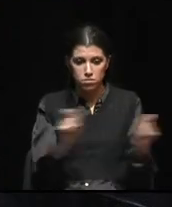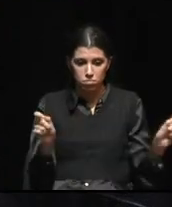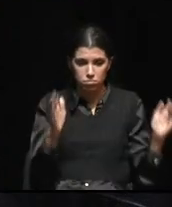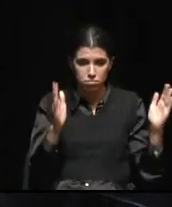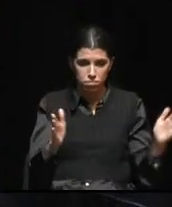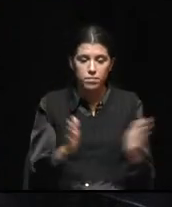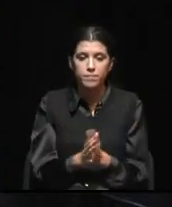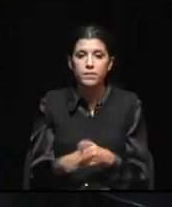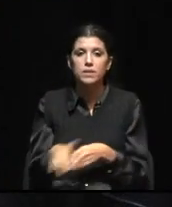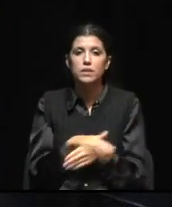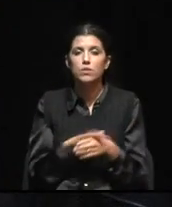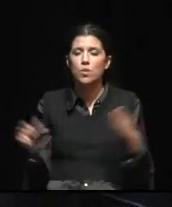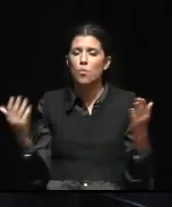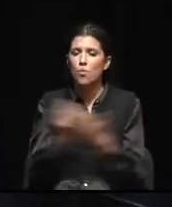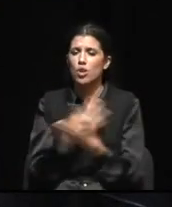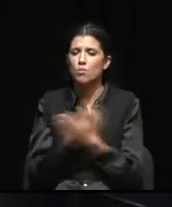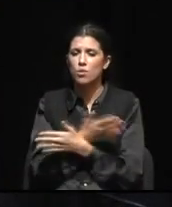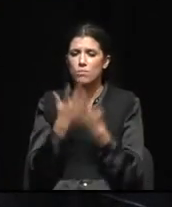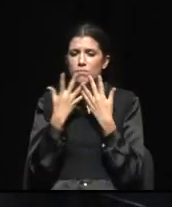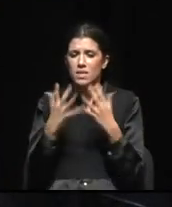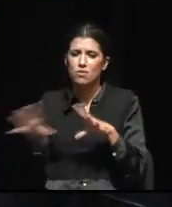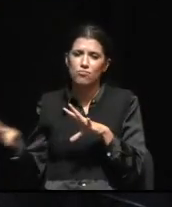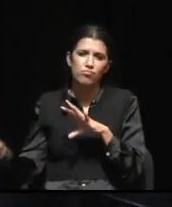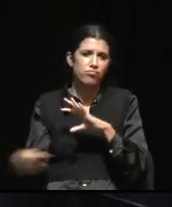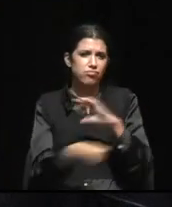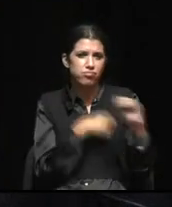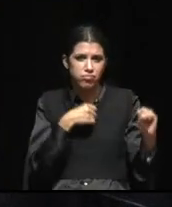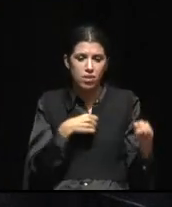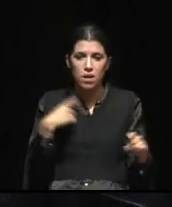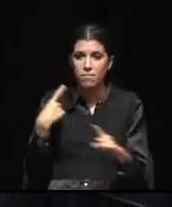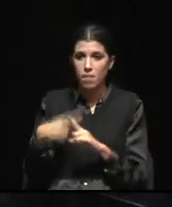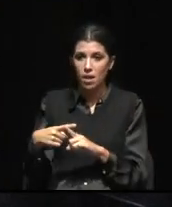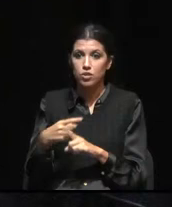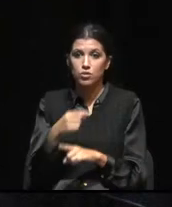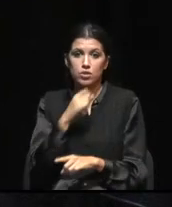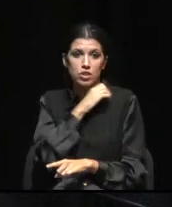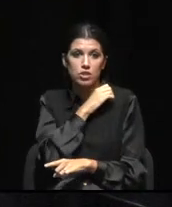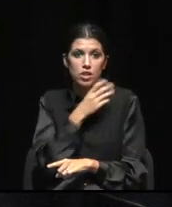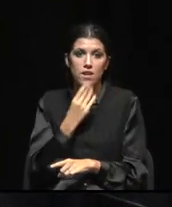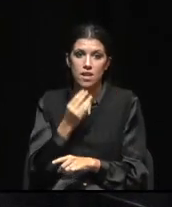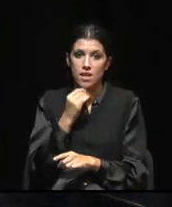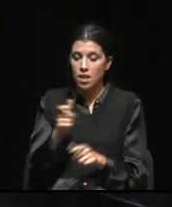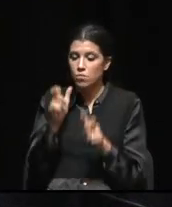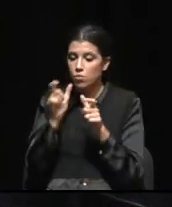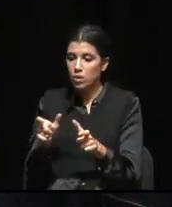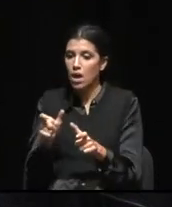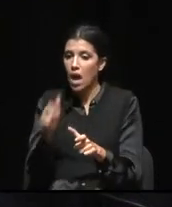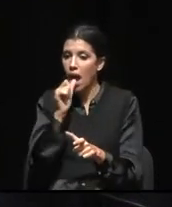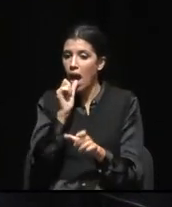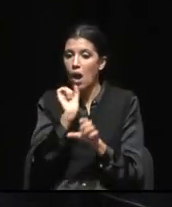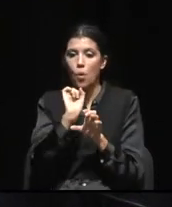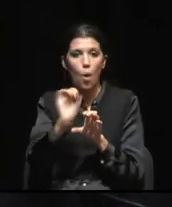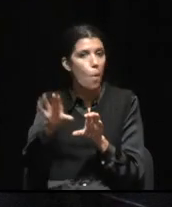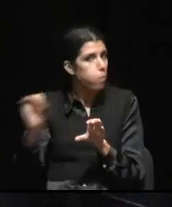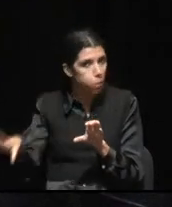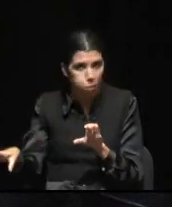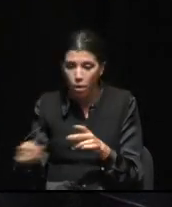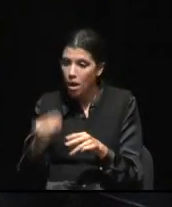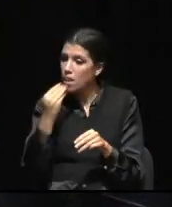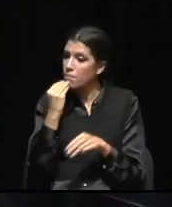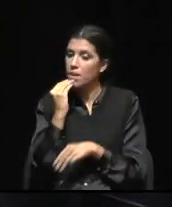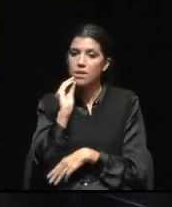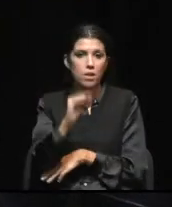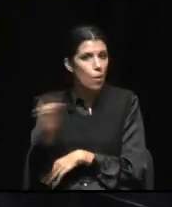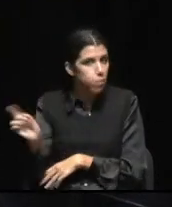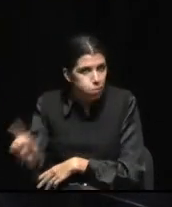cenário devastador de morte e Destruição soma o bloqueio de Israel ao fornecimento de água alimentos